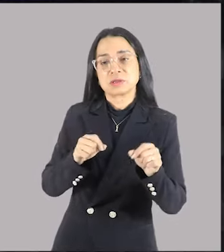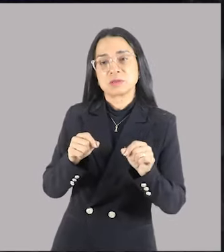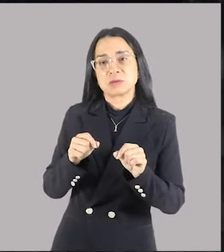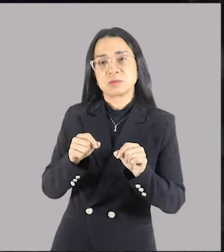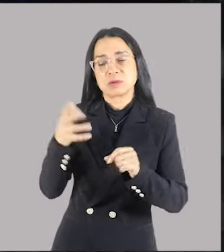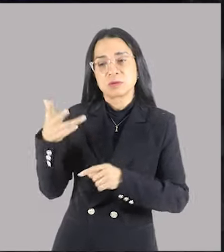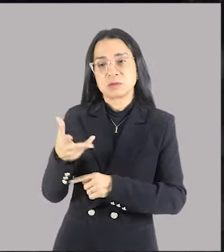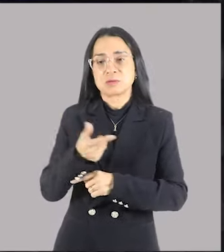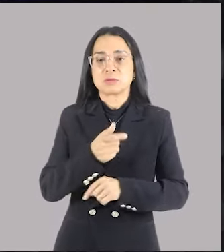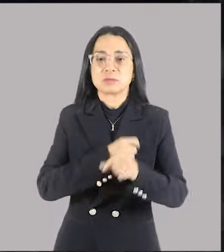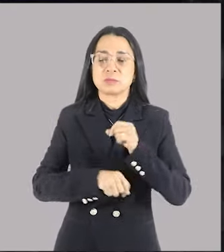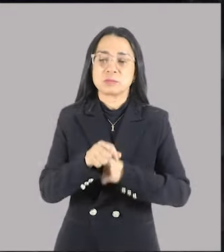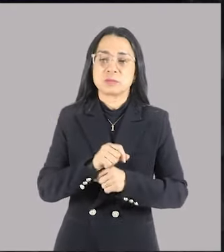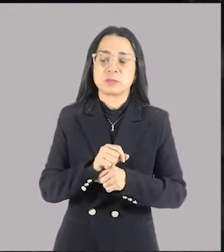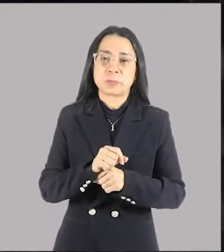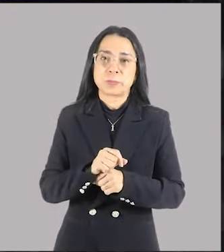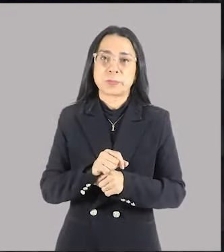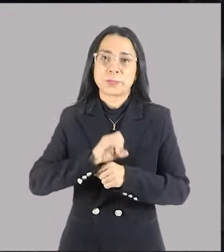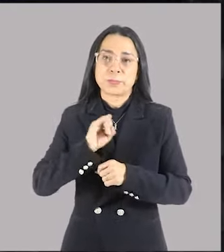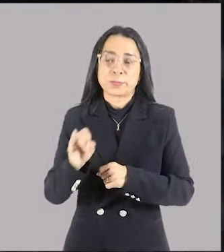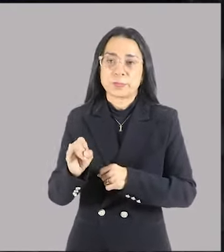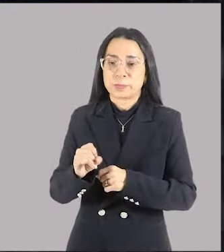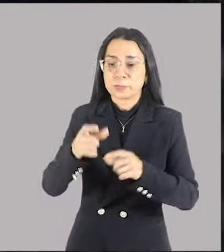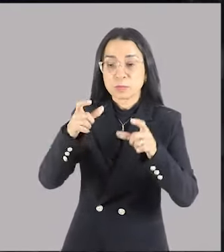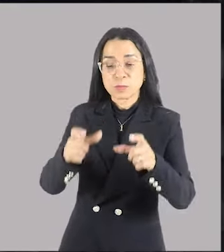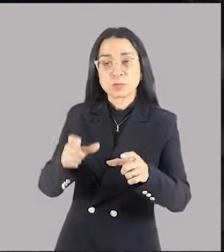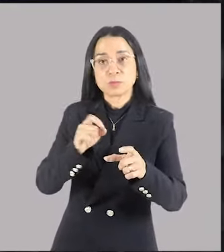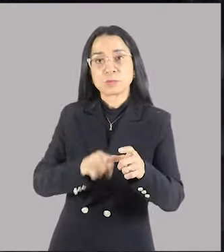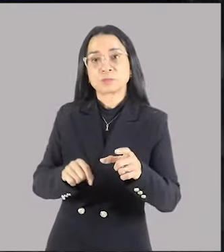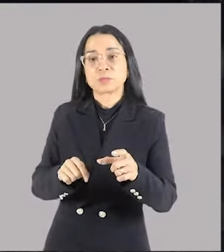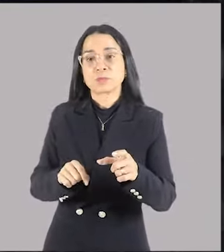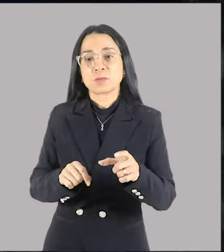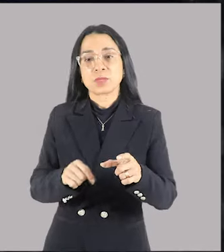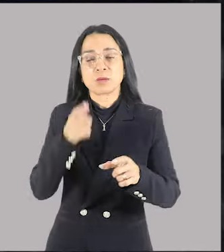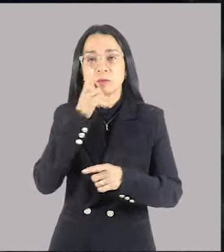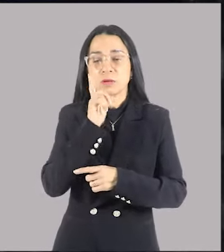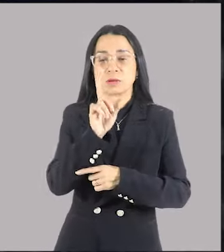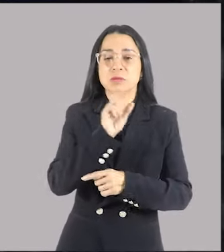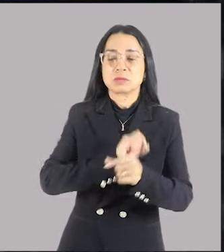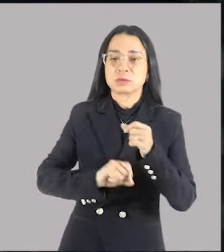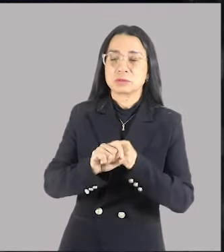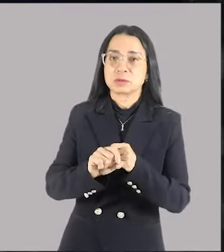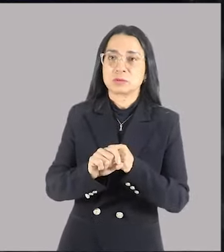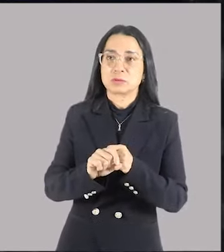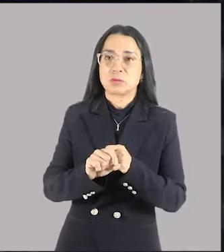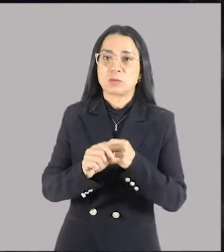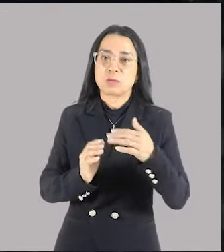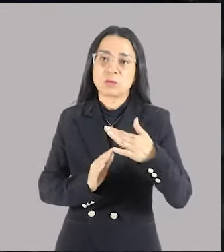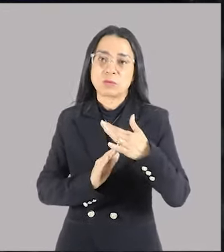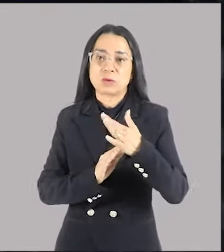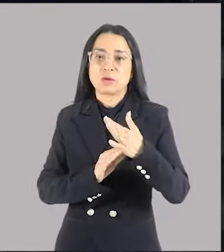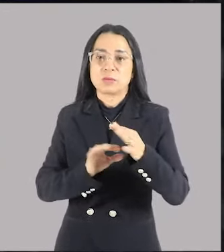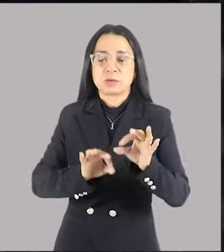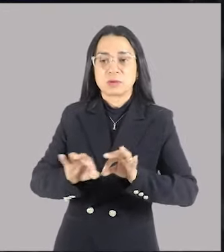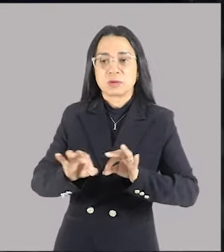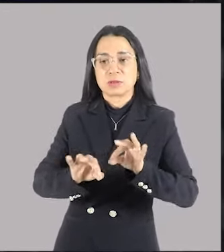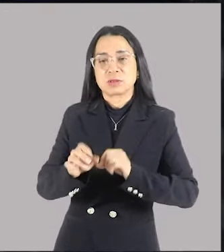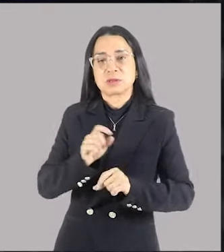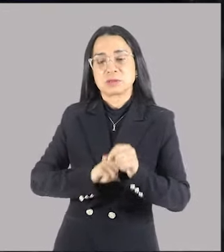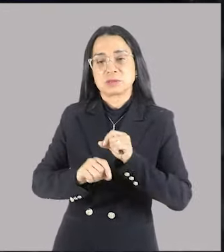terceiro lugar se ainda assim o ente a o ente público não alcançou a o limite estabelecido pela